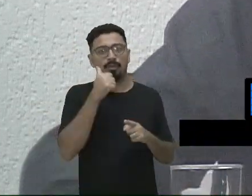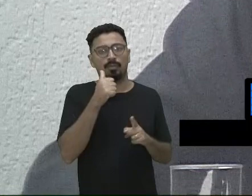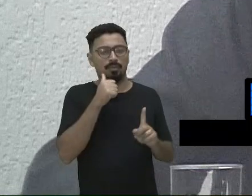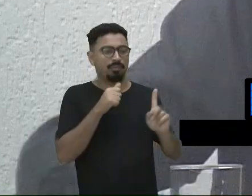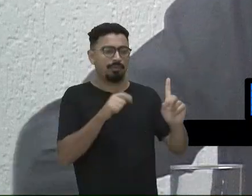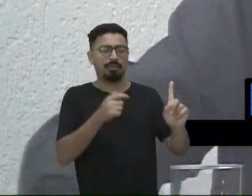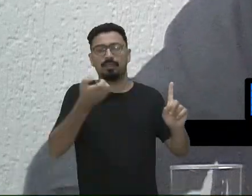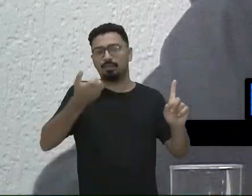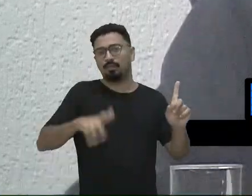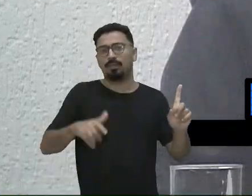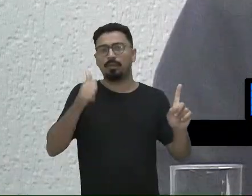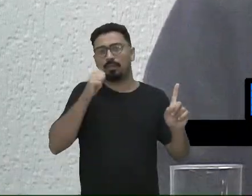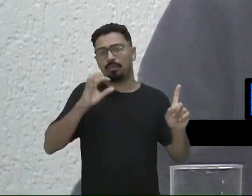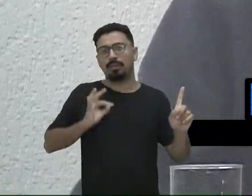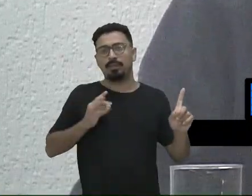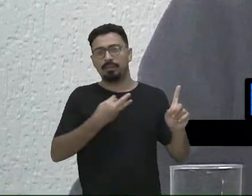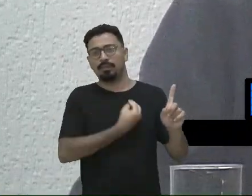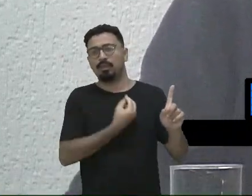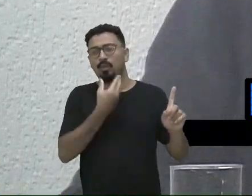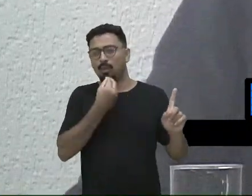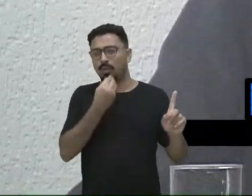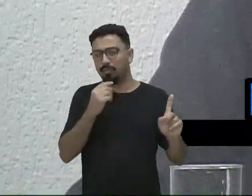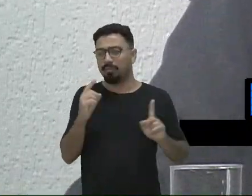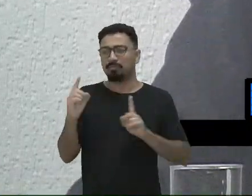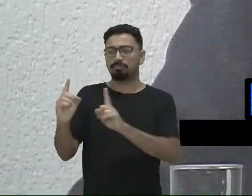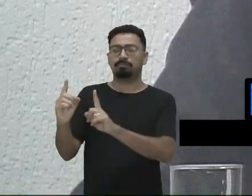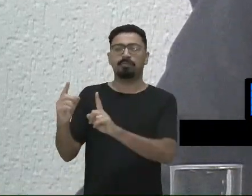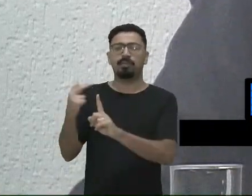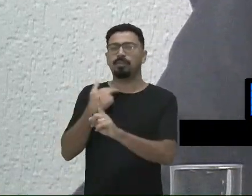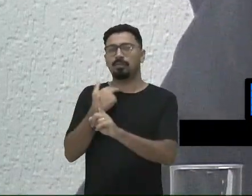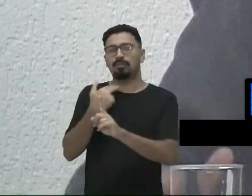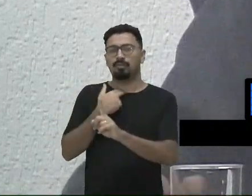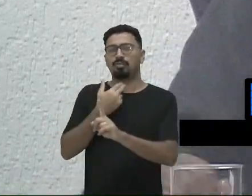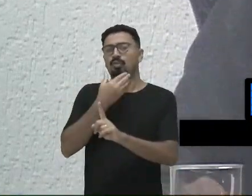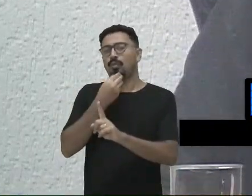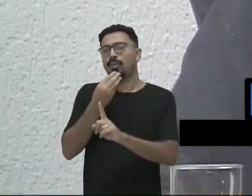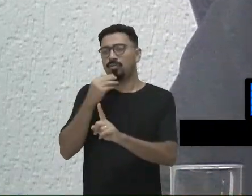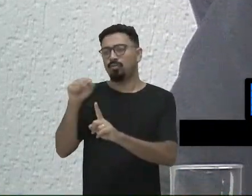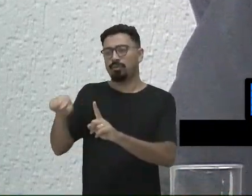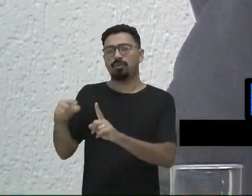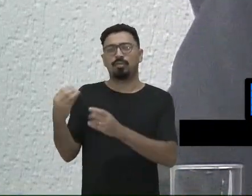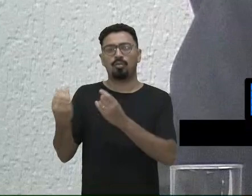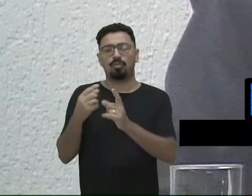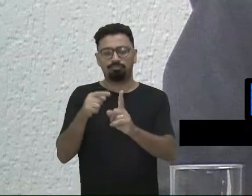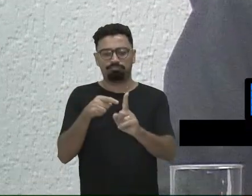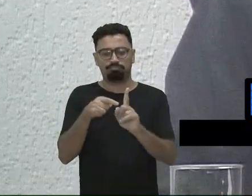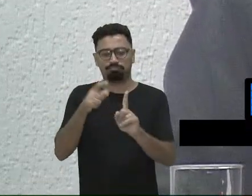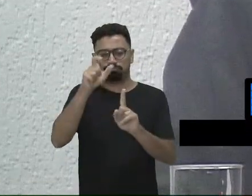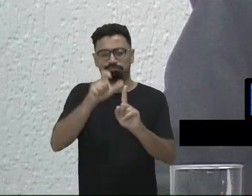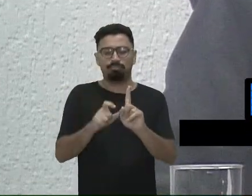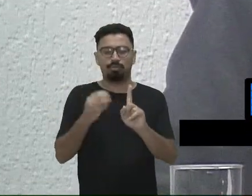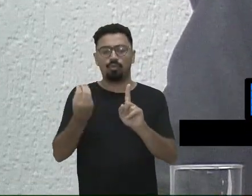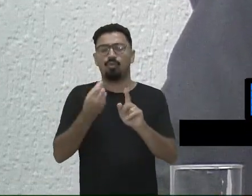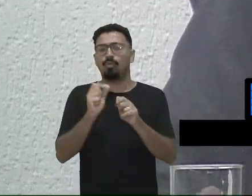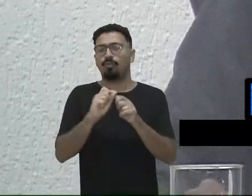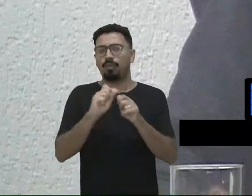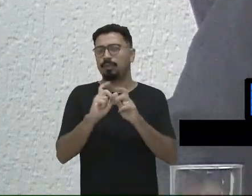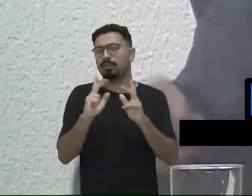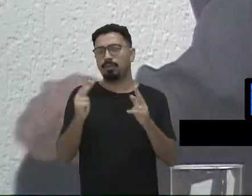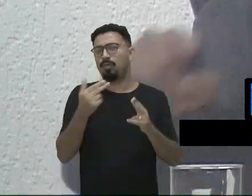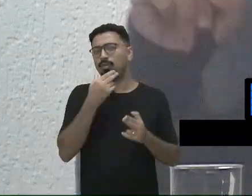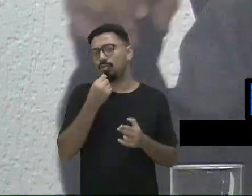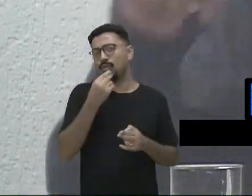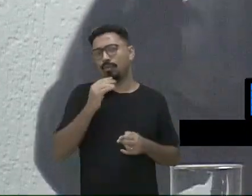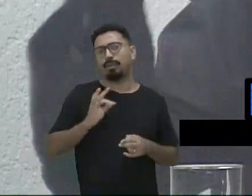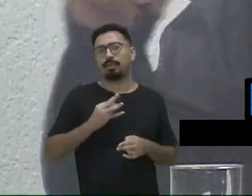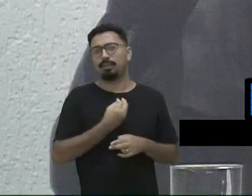mulher trans no banheiro feminino, o homem não quer uma mulher trans no banheiro masculino. O que a gente faz com essas pessoas? A mesma coisa com o homem trans. Então, seu